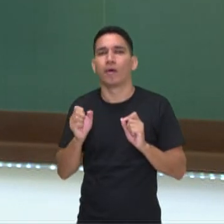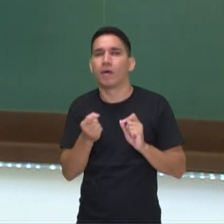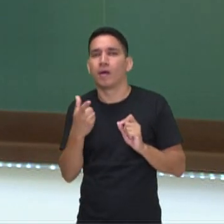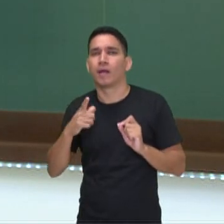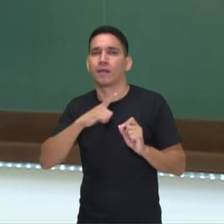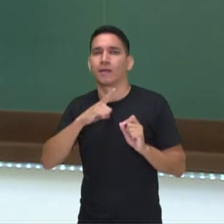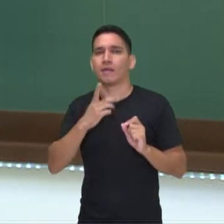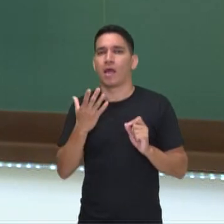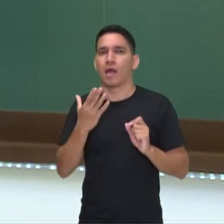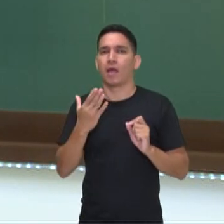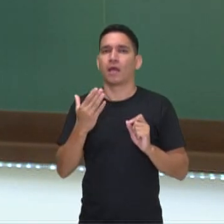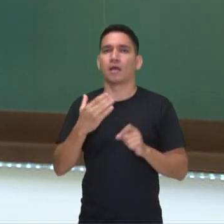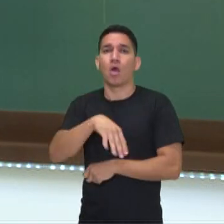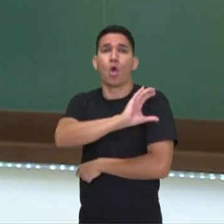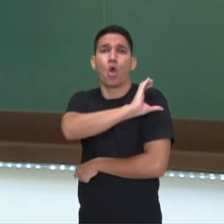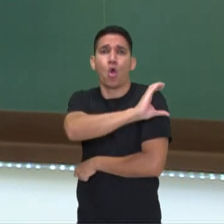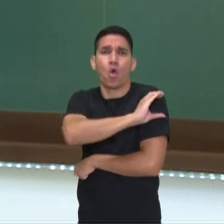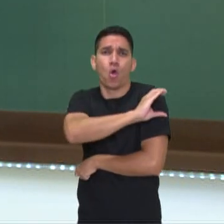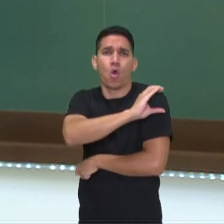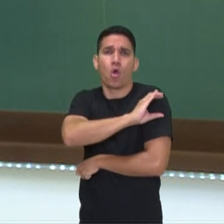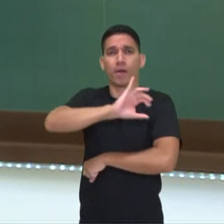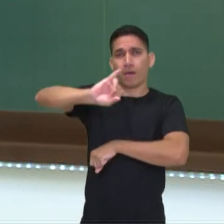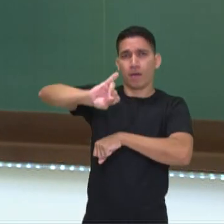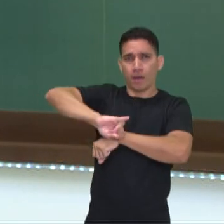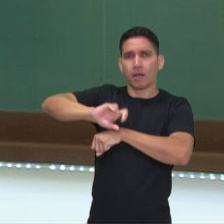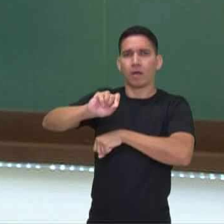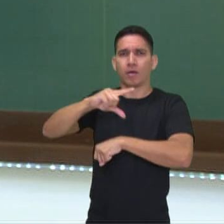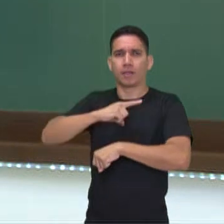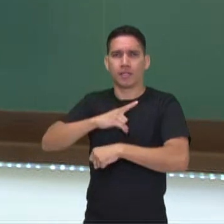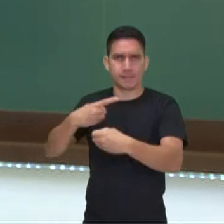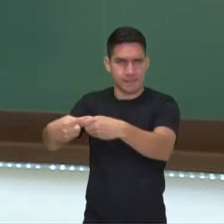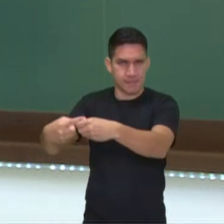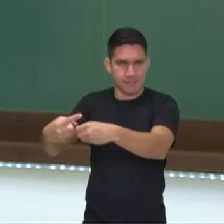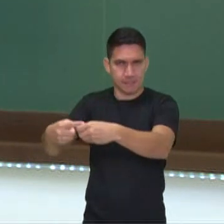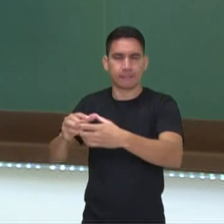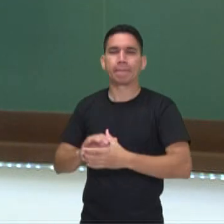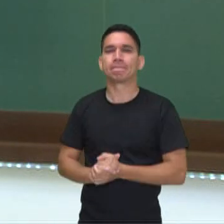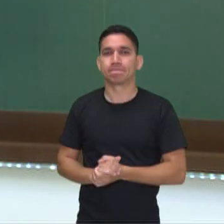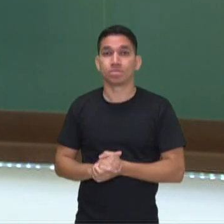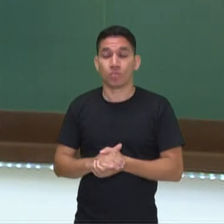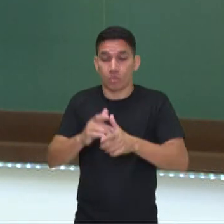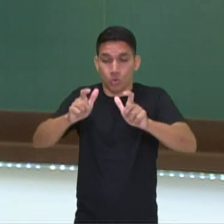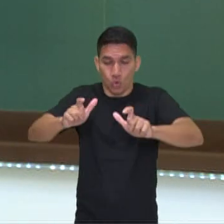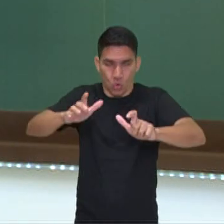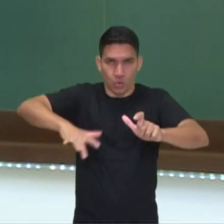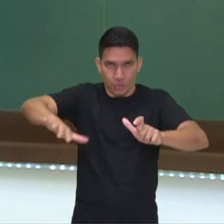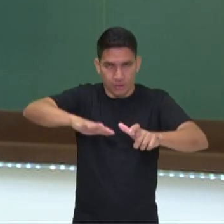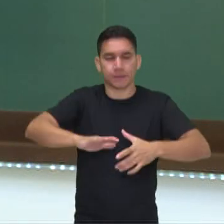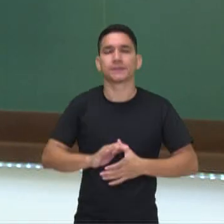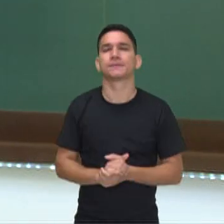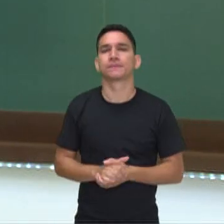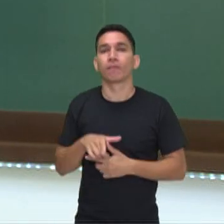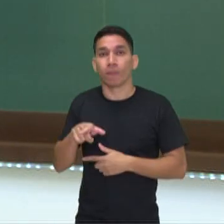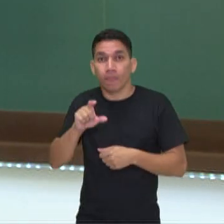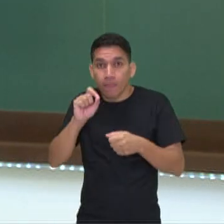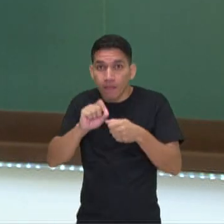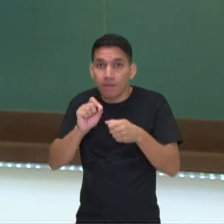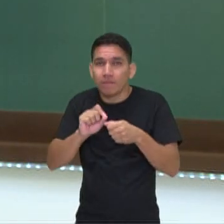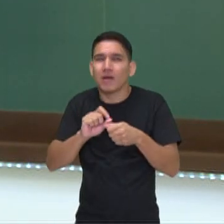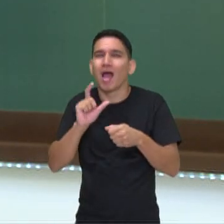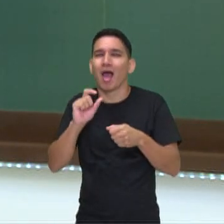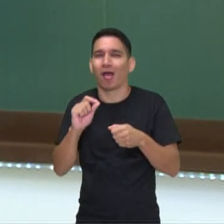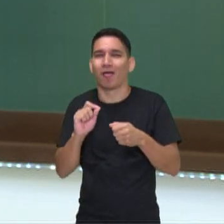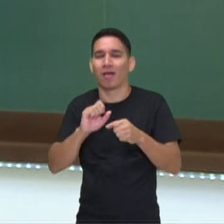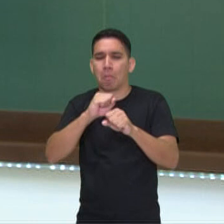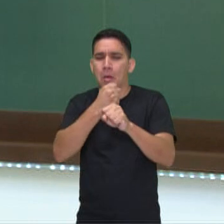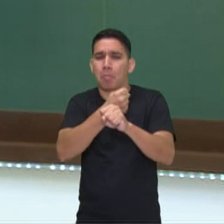comandante da capital lá, da cidade, né? Da província, e faz a feição muito